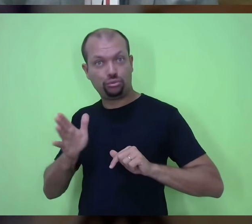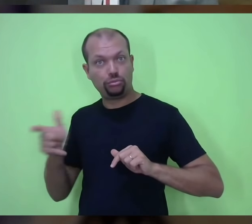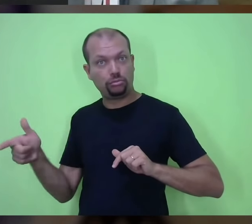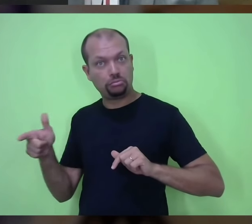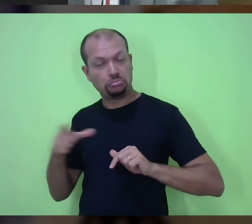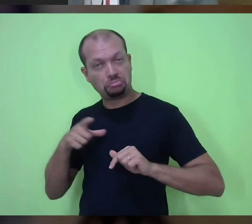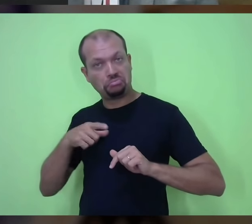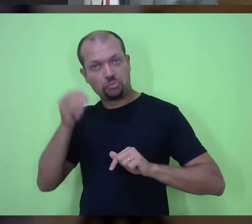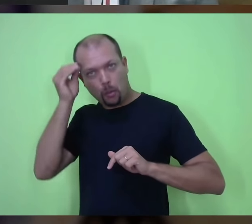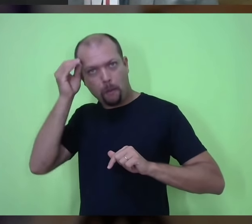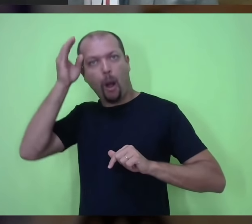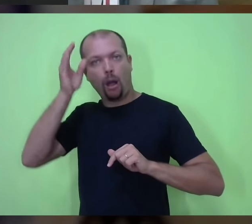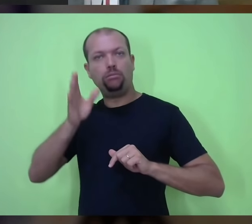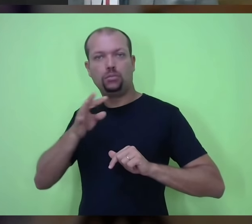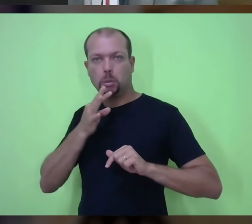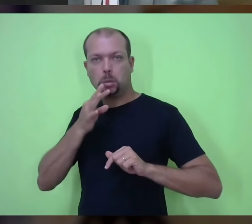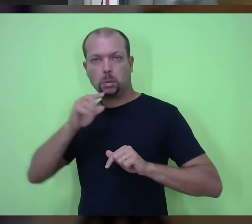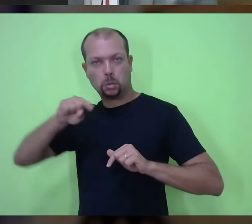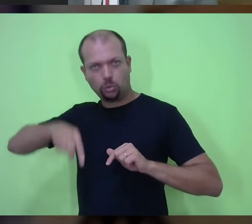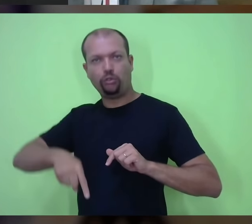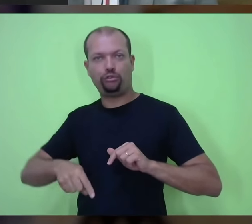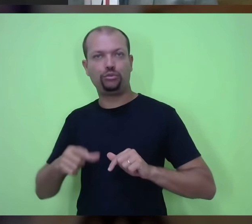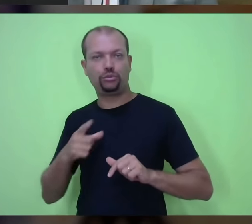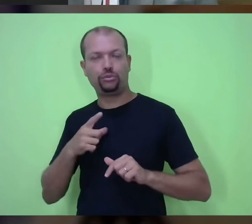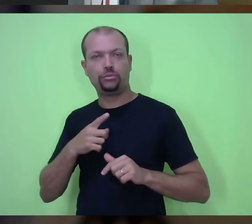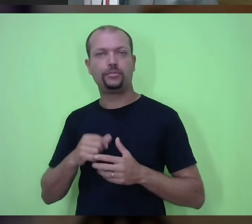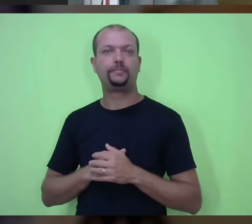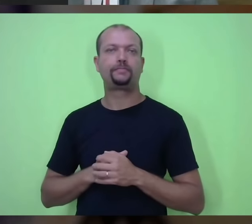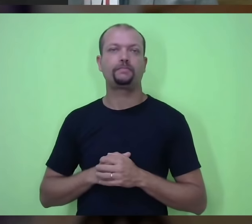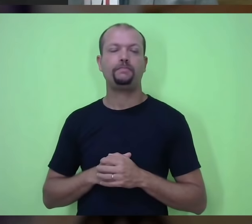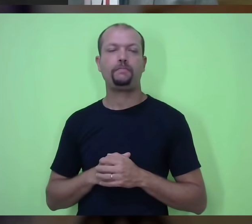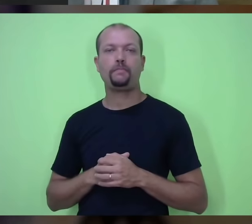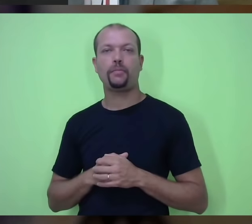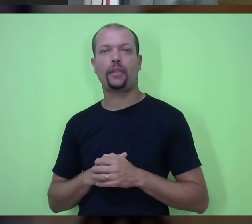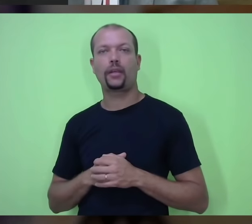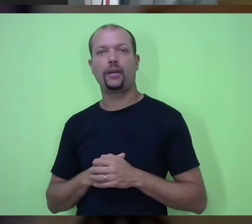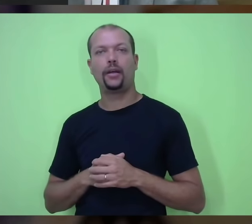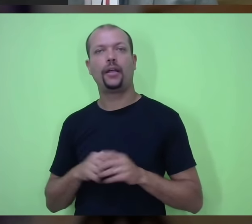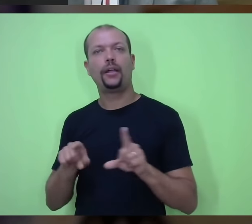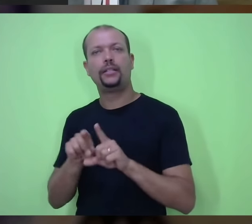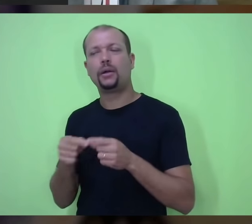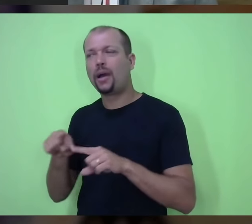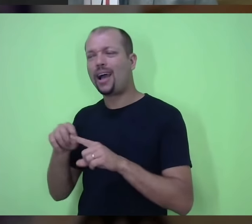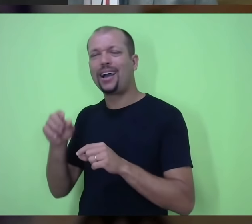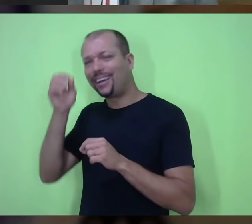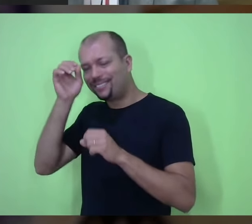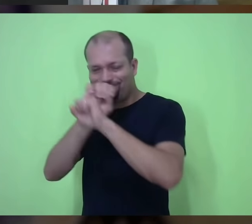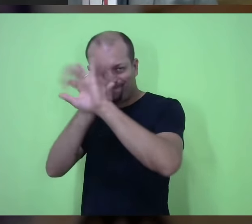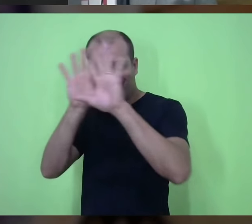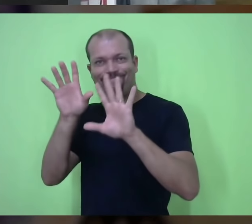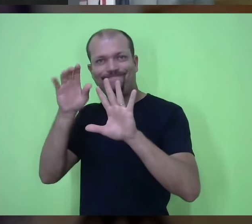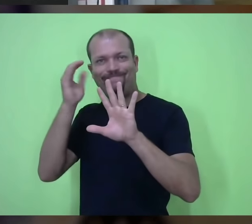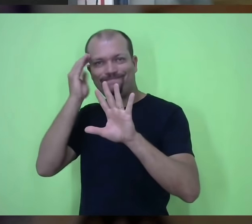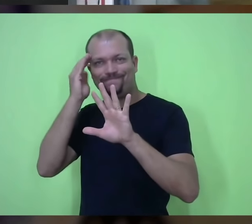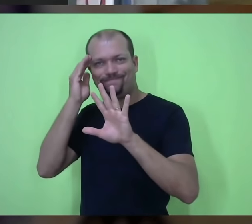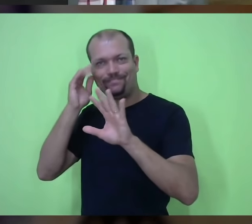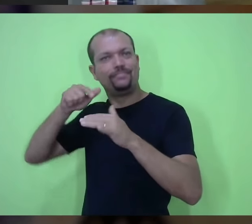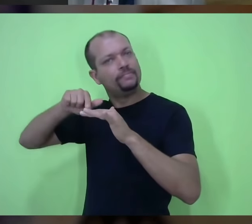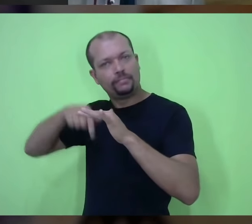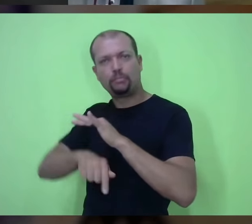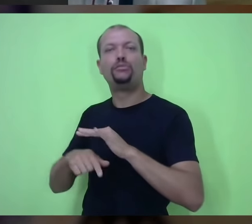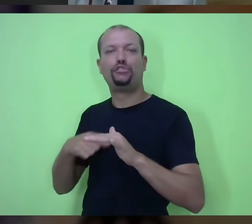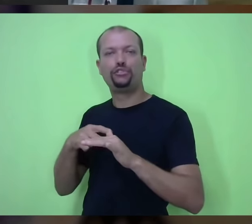primeiro século, porque ele usa alguns artifícios hermenêuticos judaicos do primeiro século. Então, assim, ele tem uma compreensão bem, bem